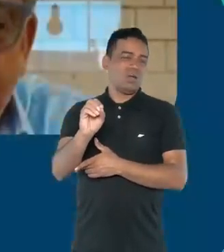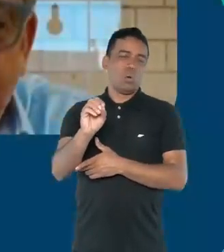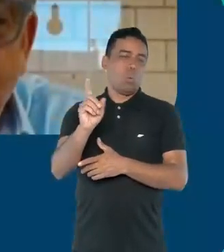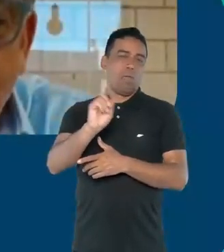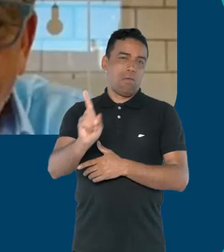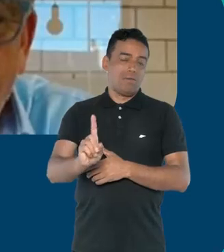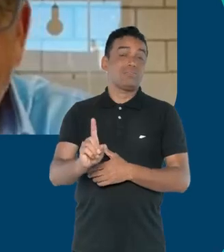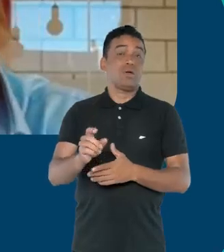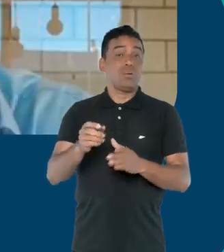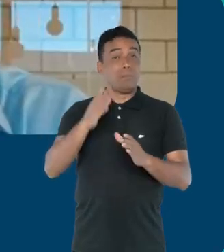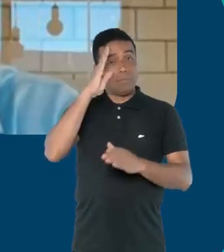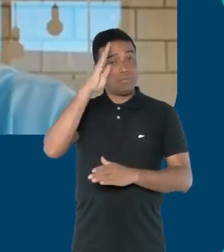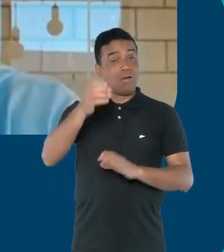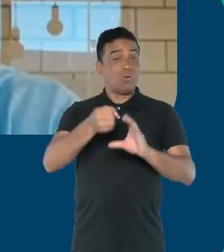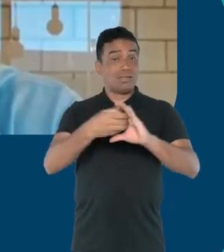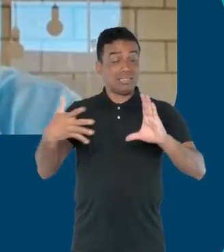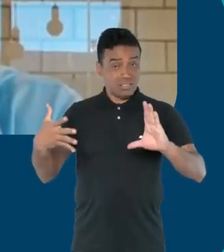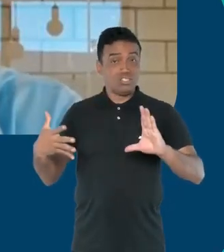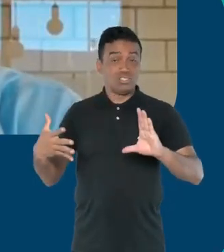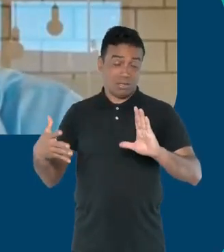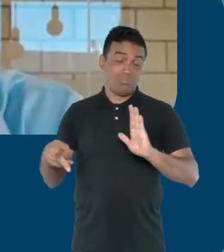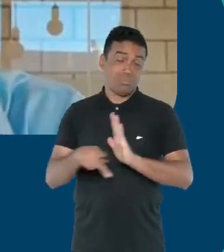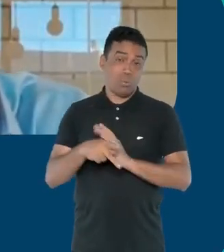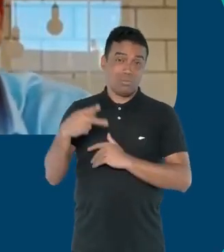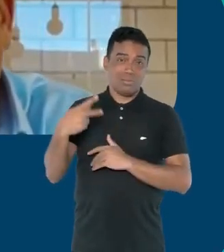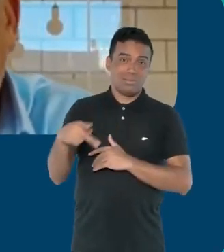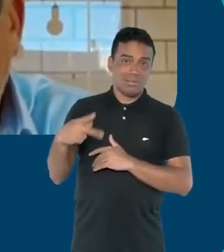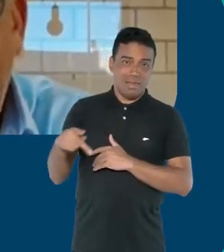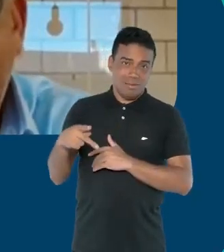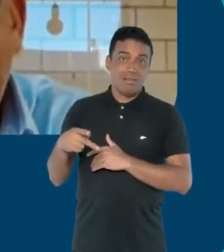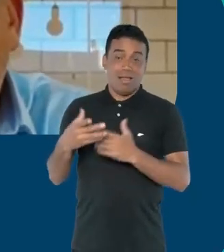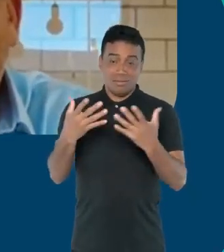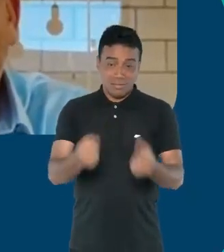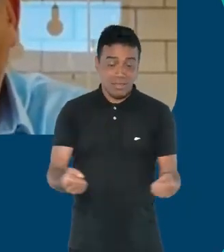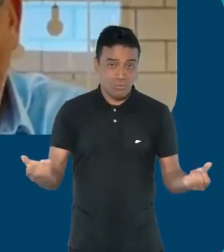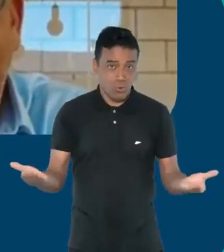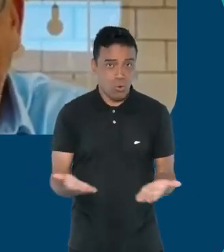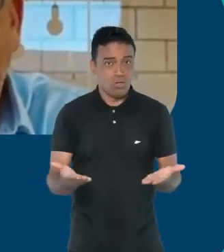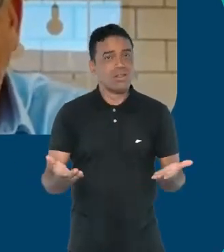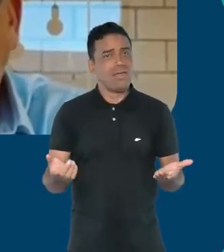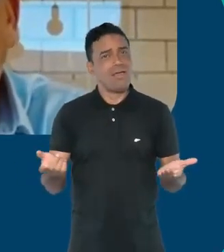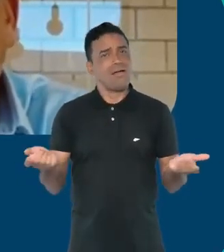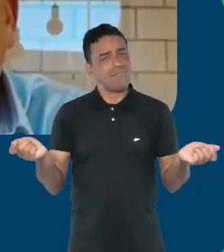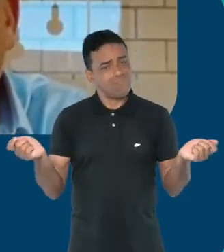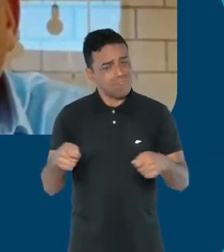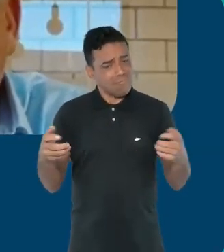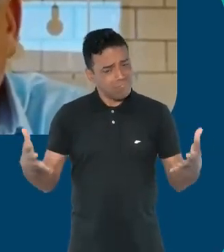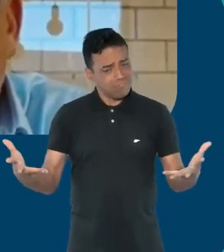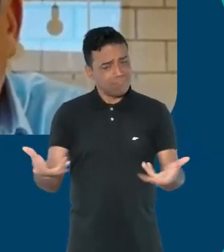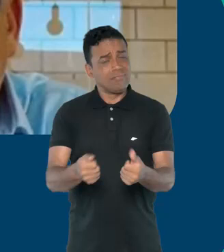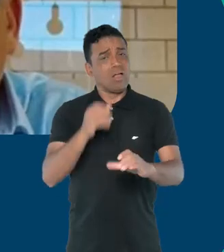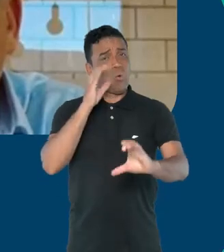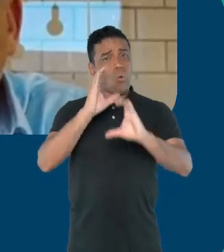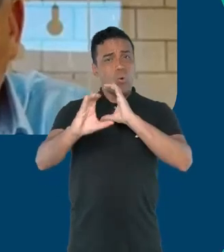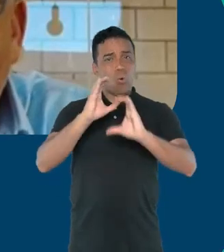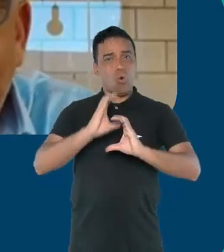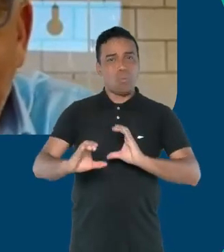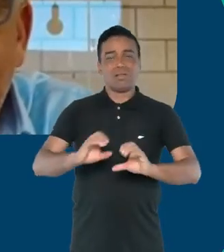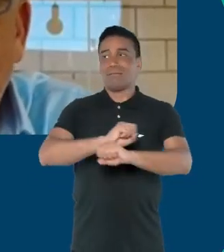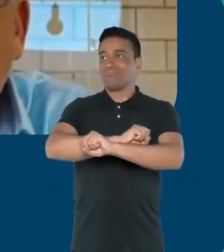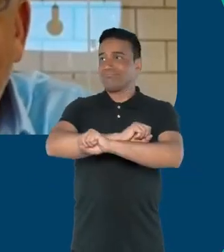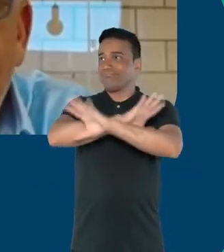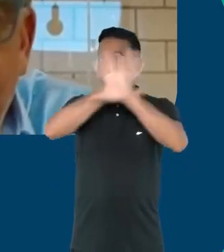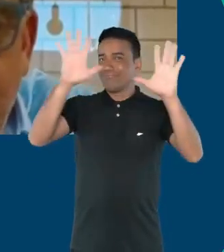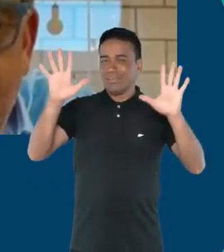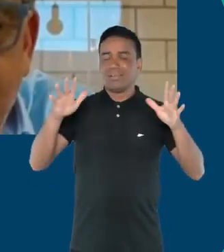principal característica do Hilme, que o torna, né, muito afeito ao nosso tempo, é essa capacidade de comunicar com